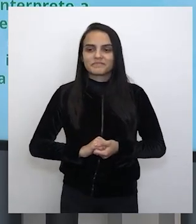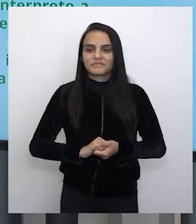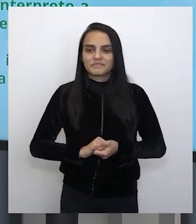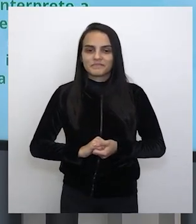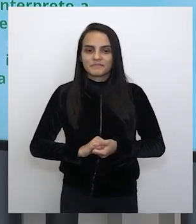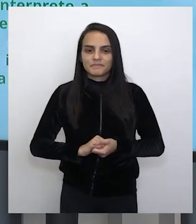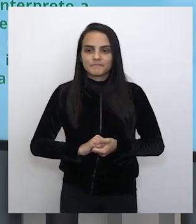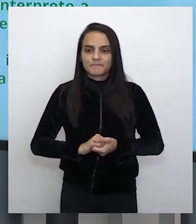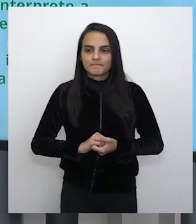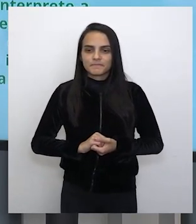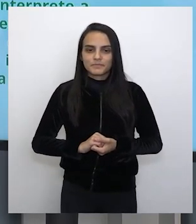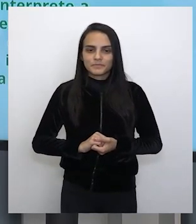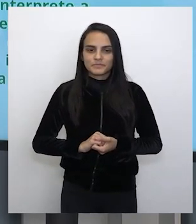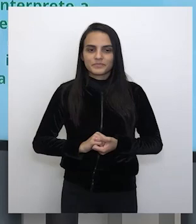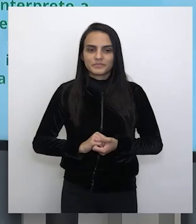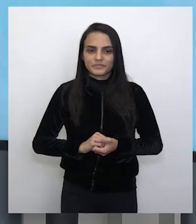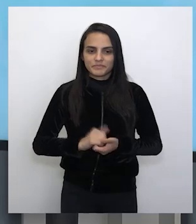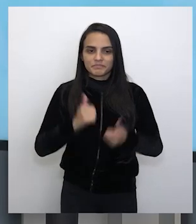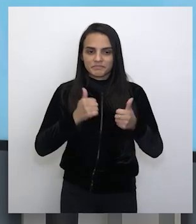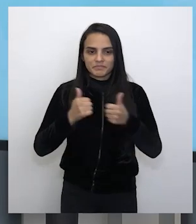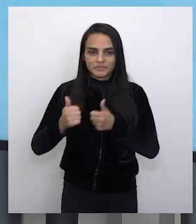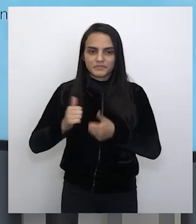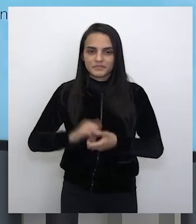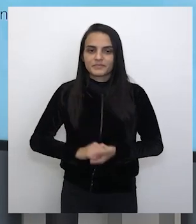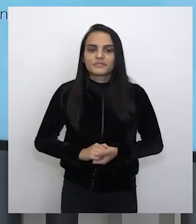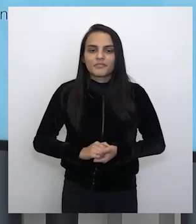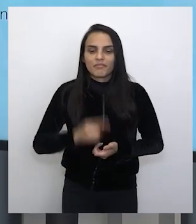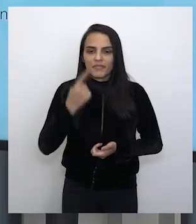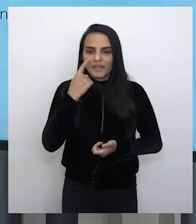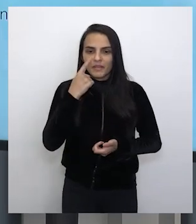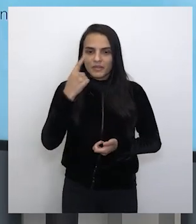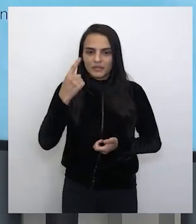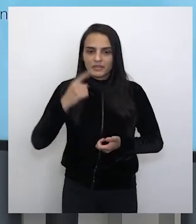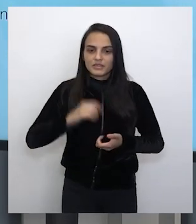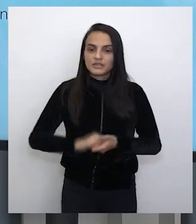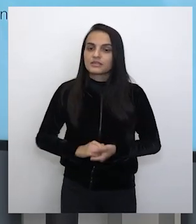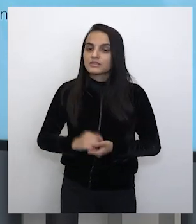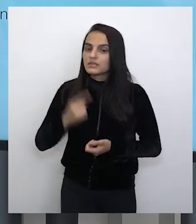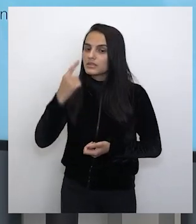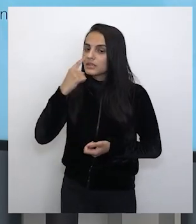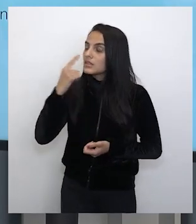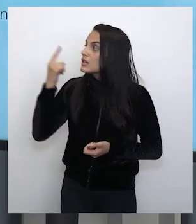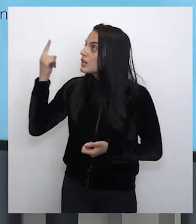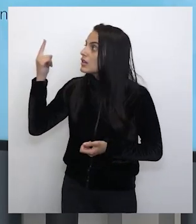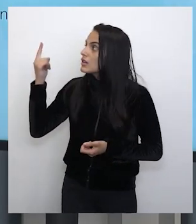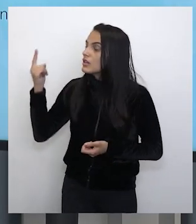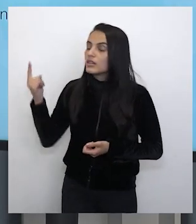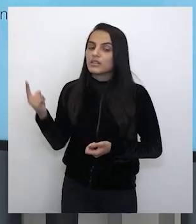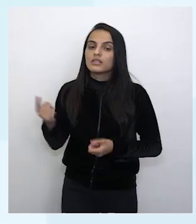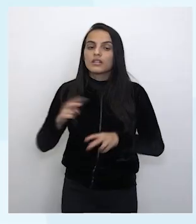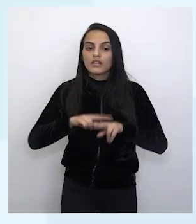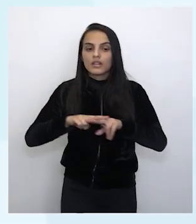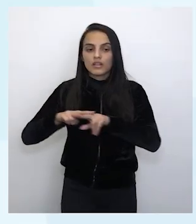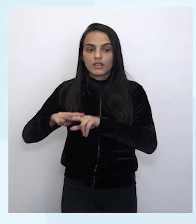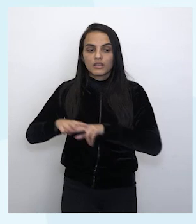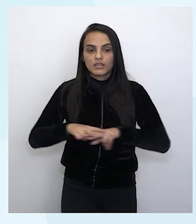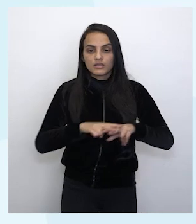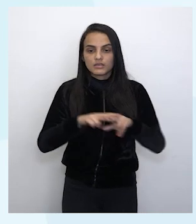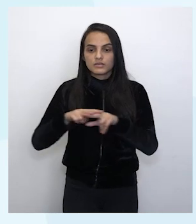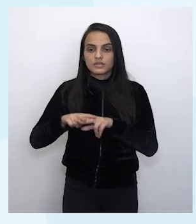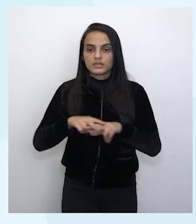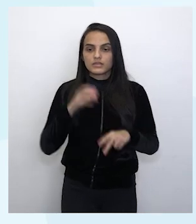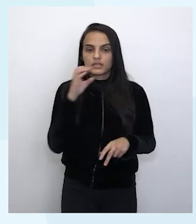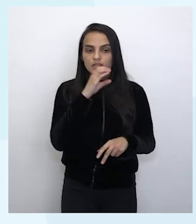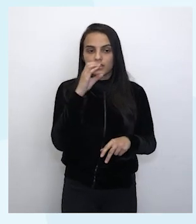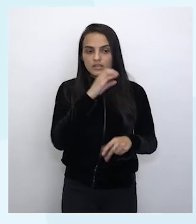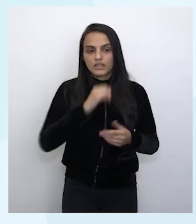colocando aí a sua característica pessoal, tá bom? Olha, gente, para vocês, então, né? Vamos fazer a revisãozinha rápida do que a gente viu nessa aula.